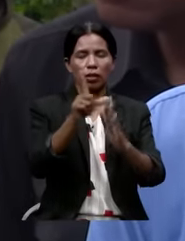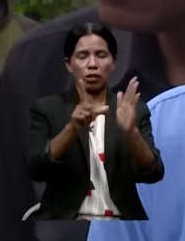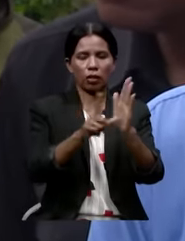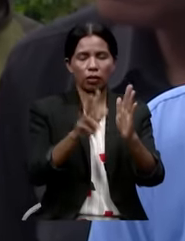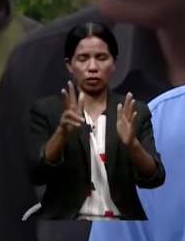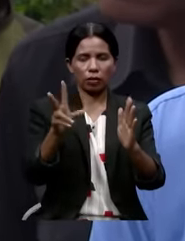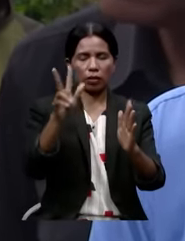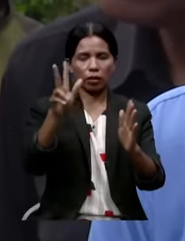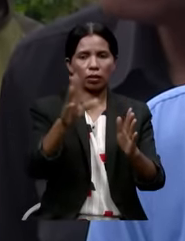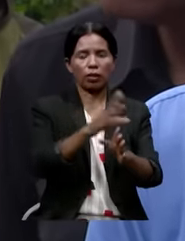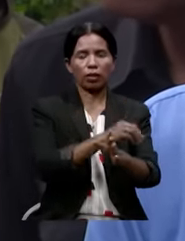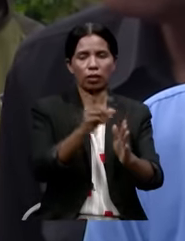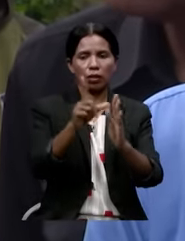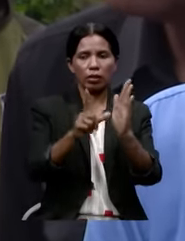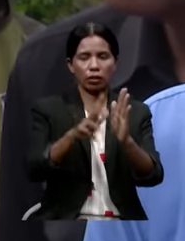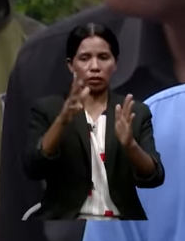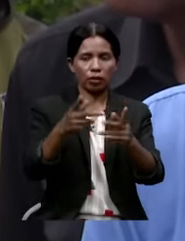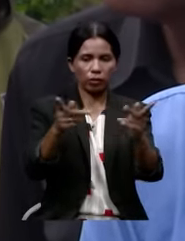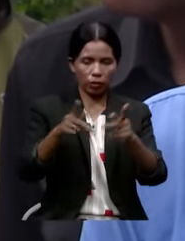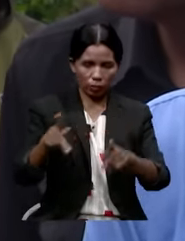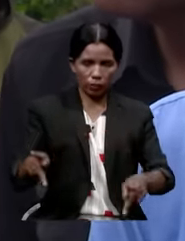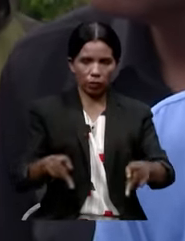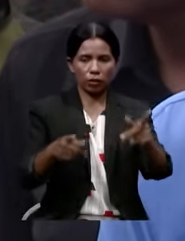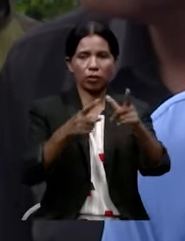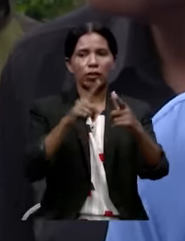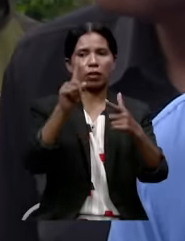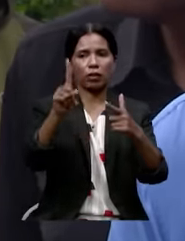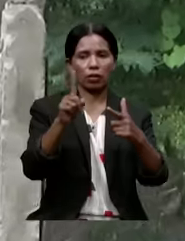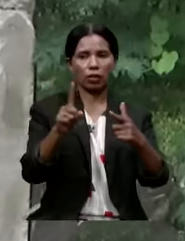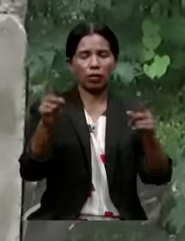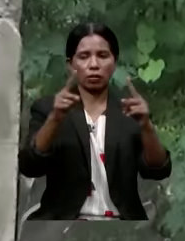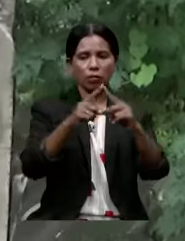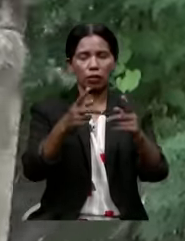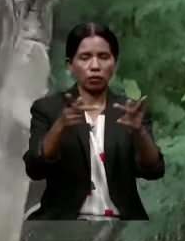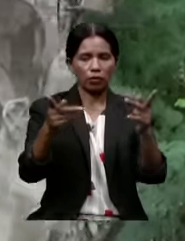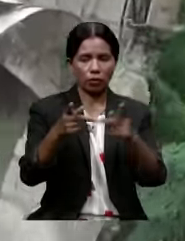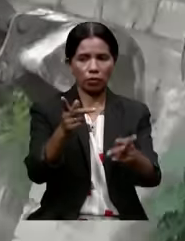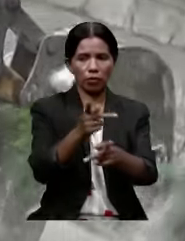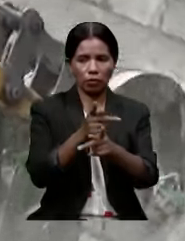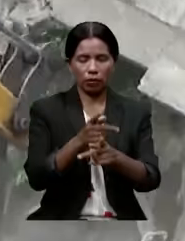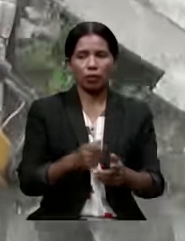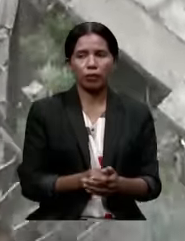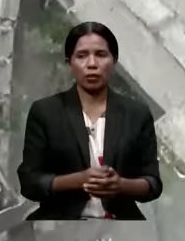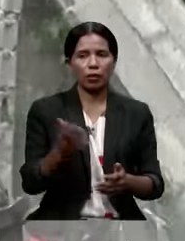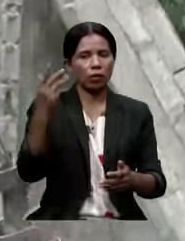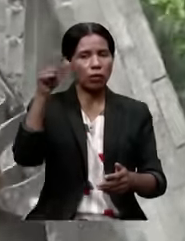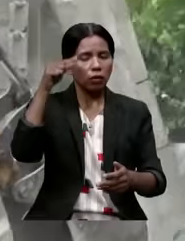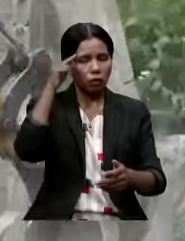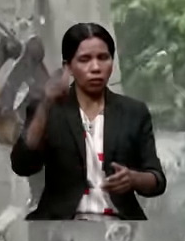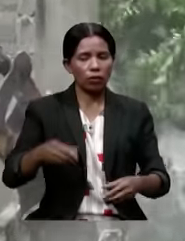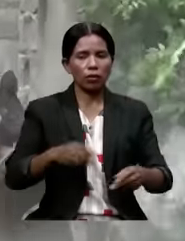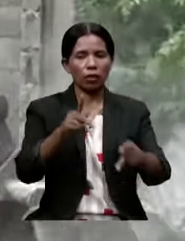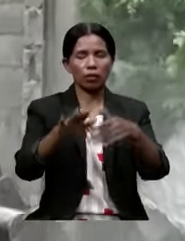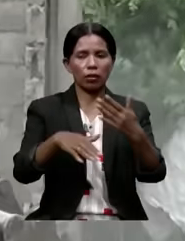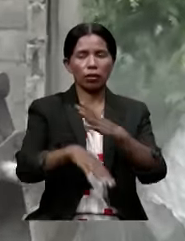33 alteração primeira alteração 3 ne ba espaço público ida ba area protegida. Antes ne governo mos asai ona komunidade